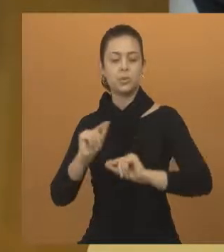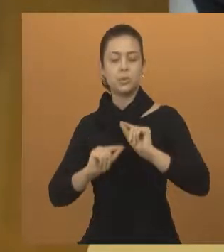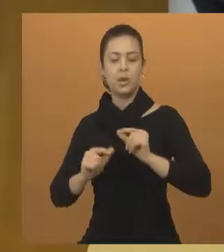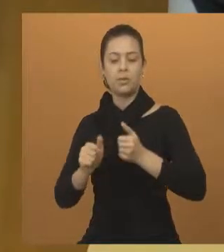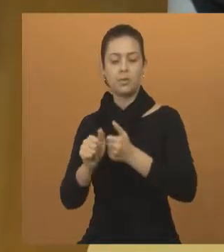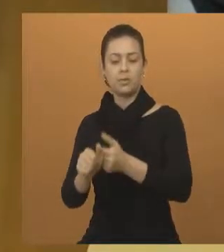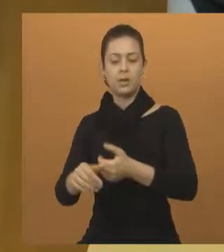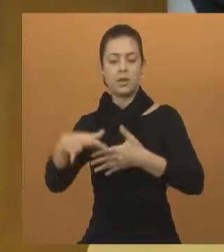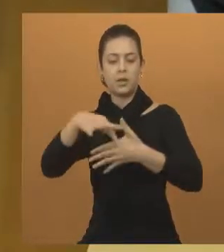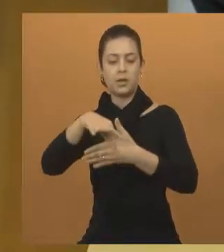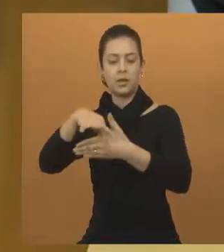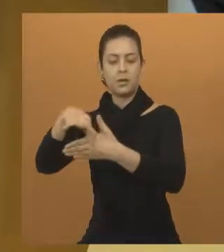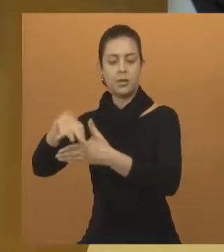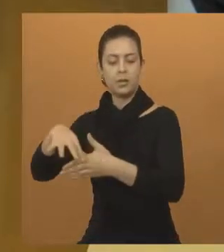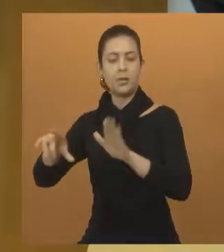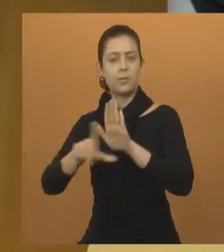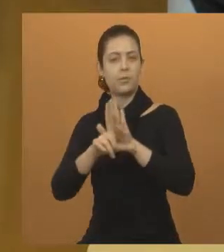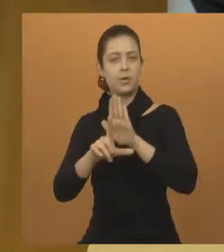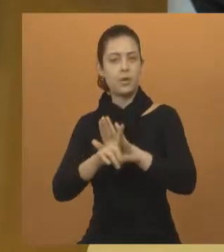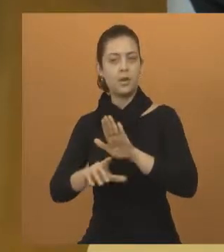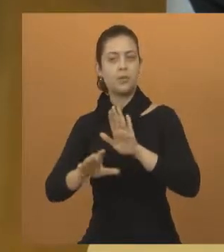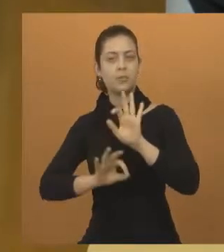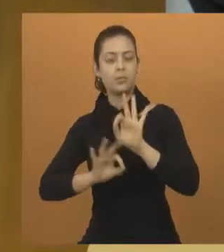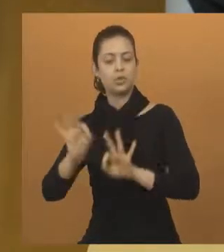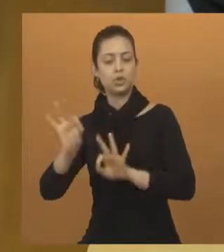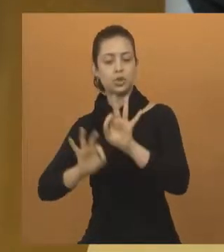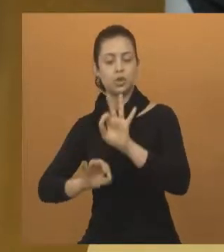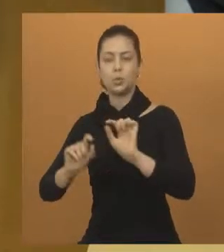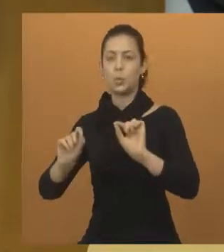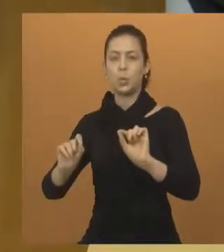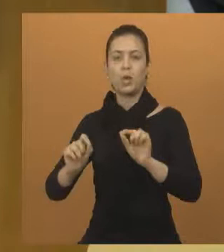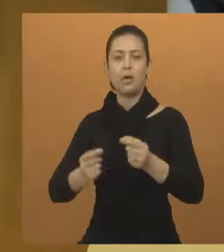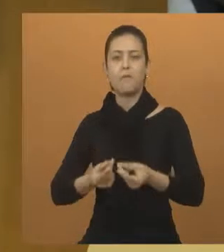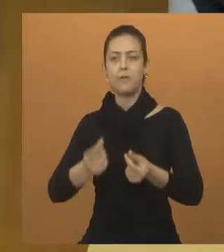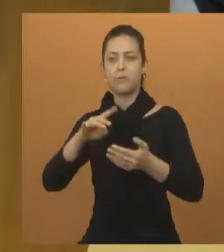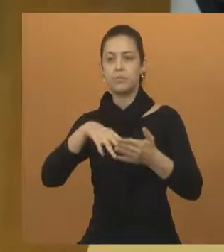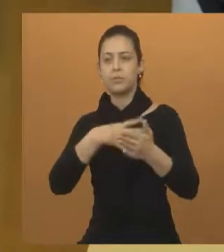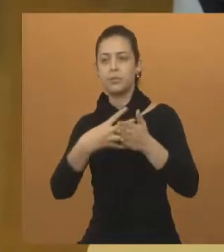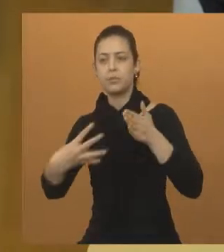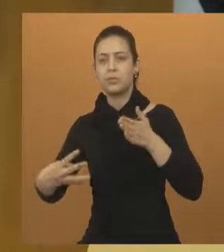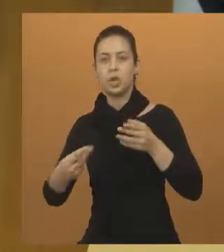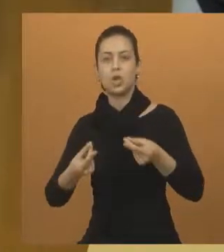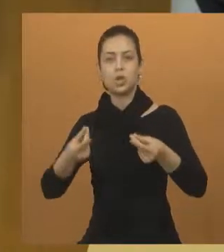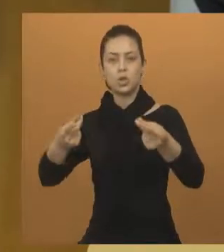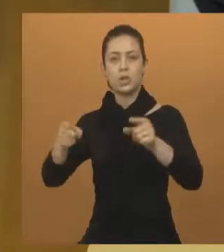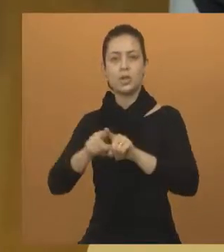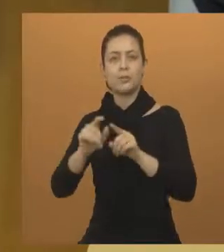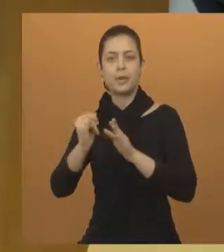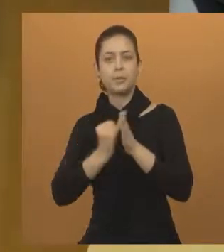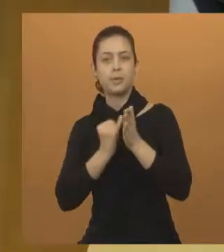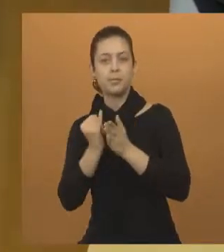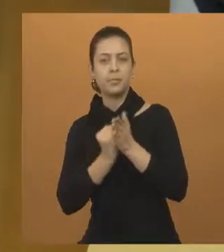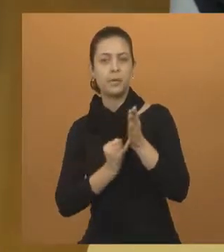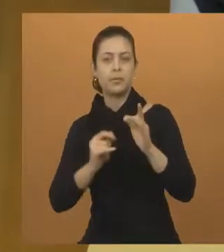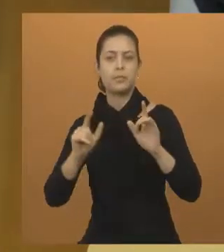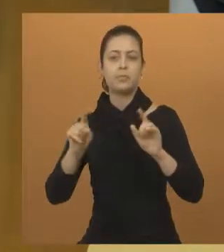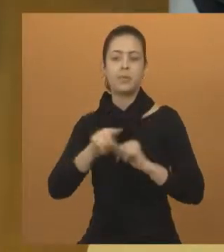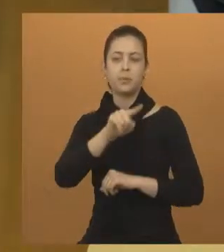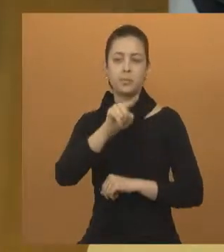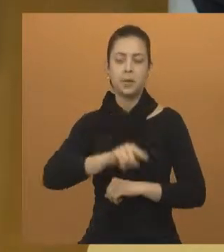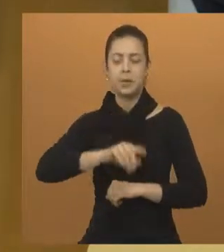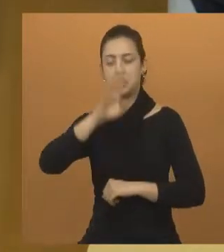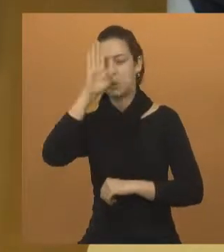seguem anexos ao projeto de lei o impacto orçamentário referente à remissão e à isenção, sendo que, repisa-se,